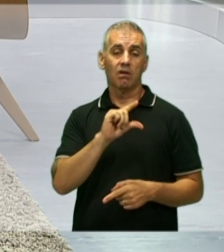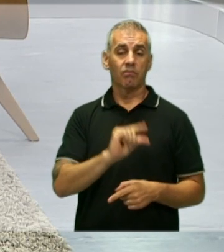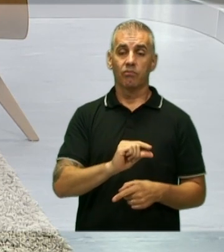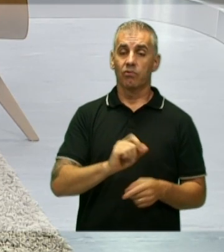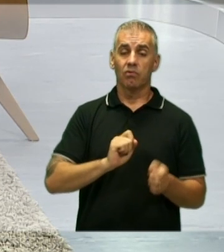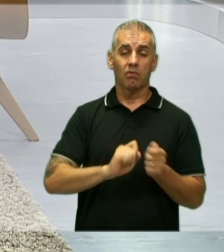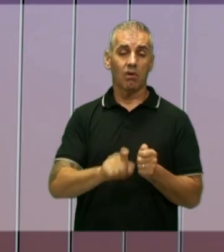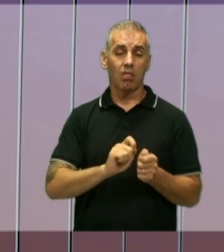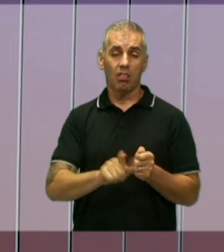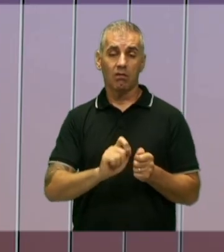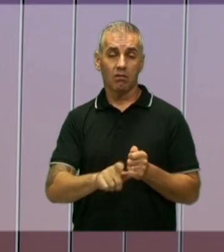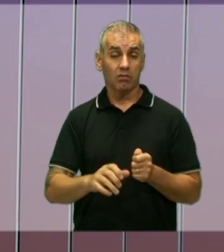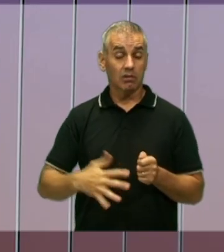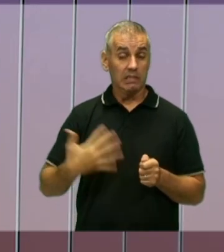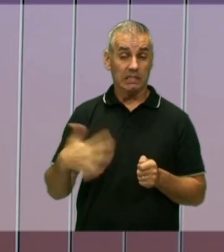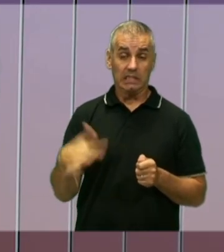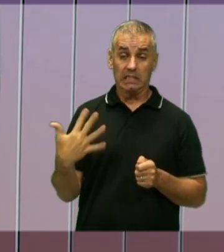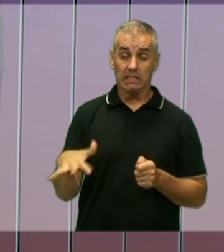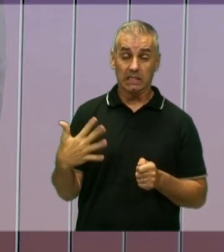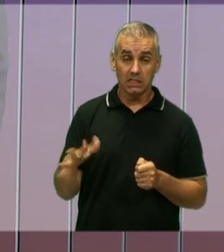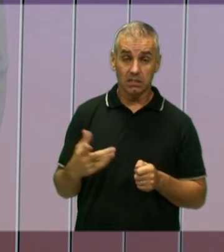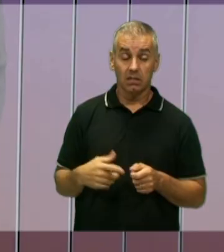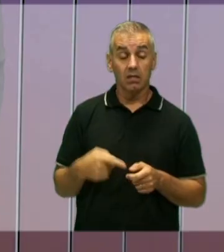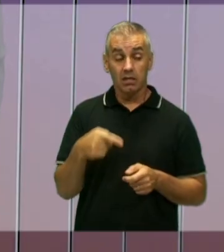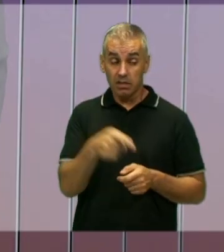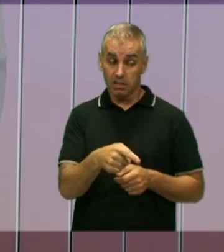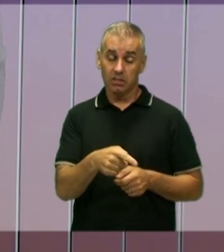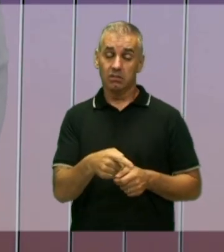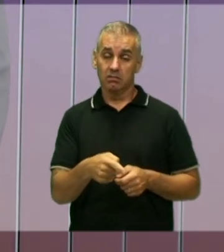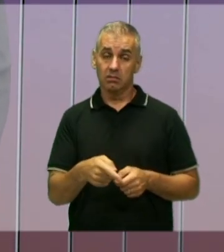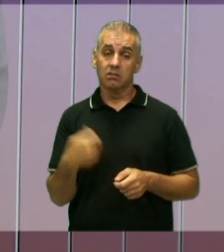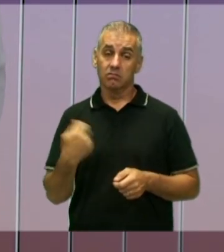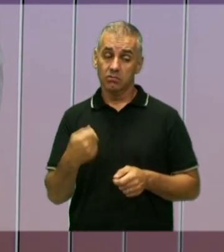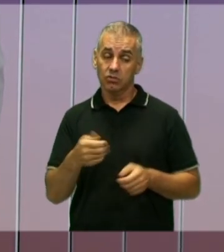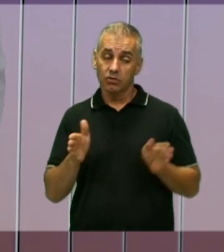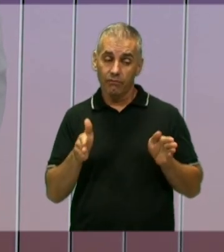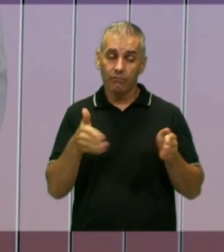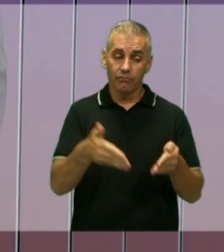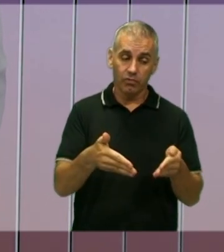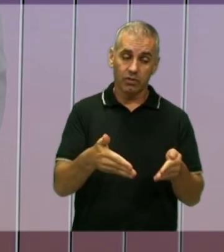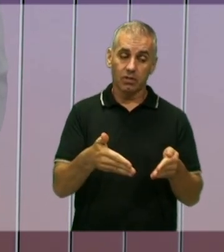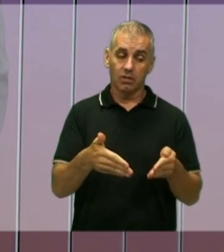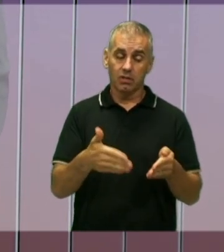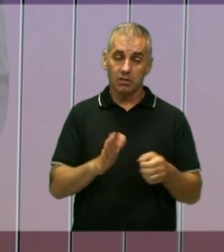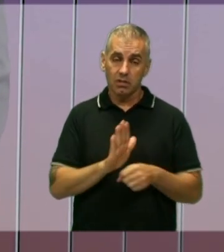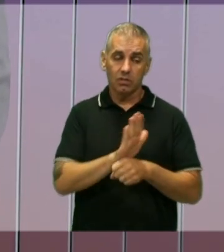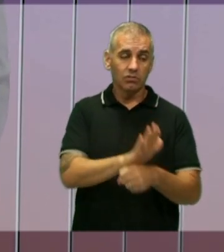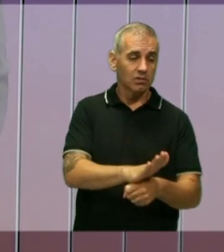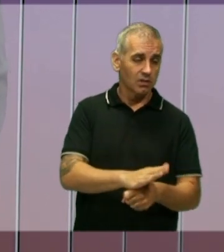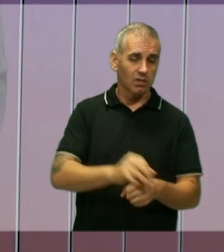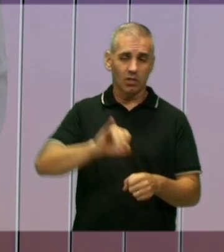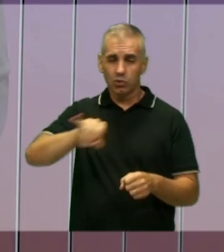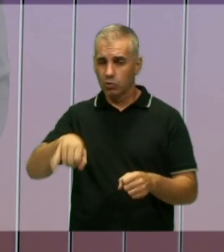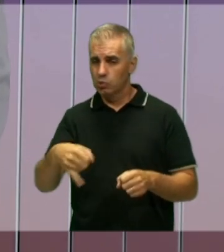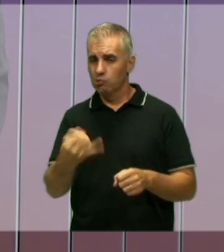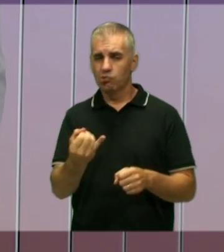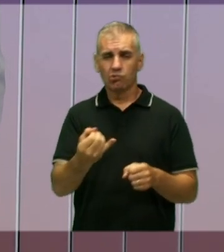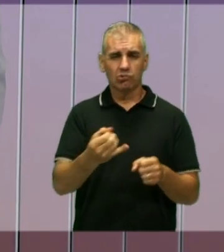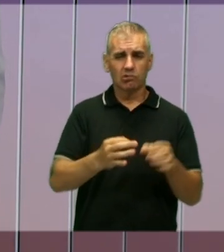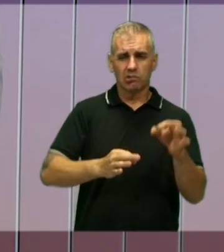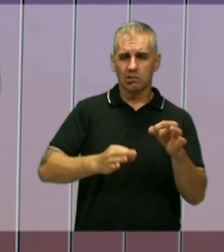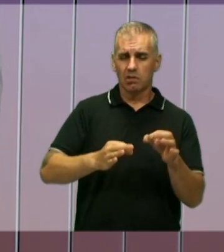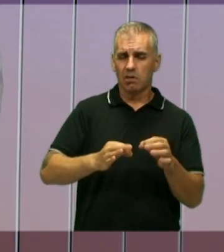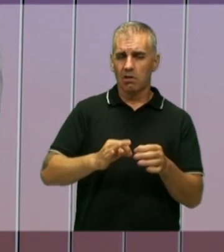atuar. Nessas pessoas que querem de fato vencer e que infelizmente são sobrecarregadas por tudo isso que a gente falou. taxa de juros, né, as correções,